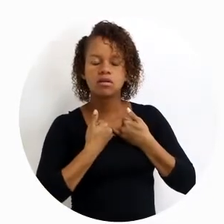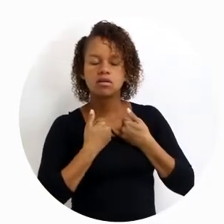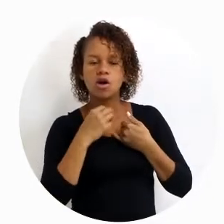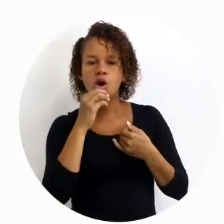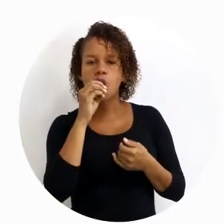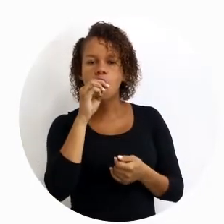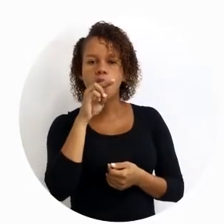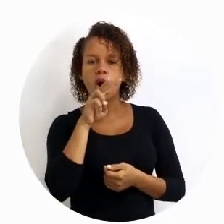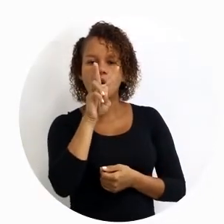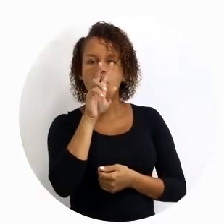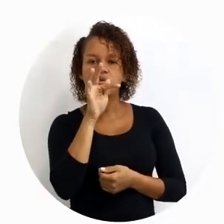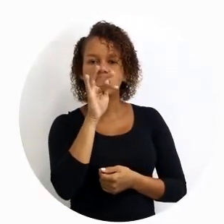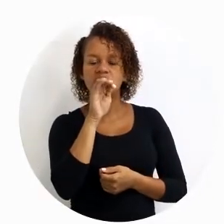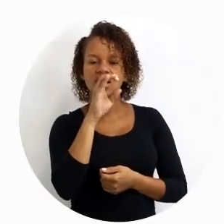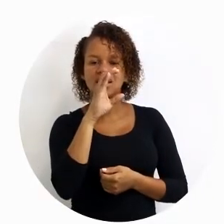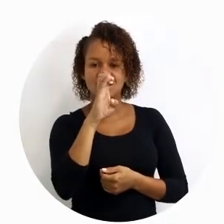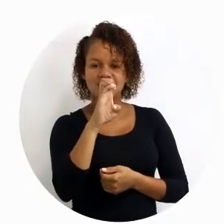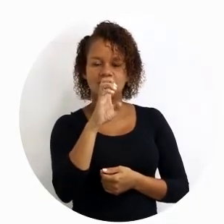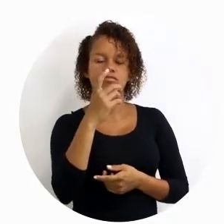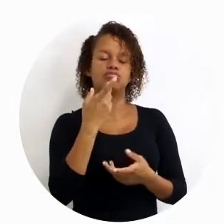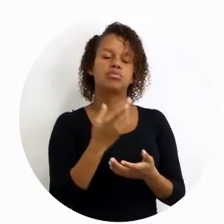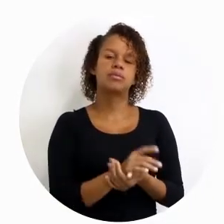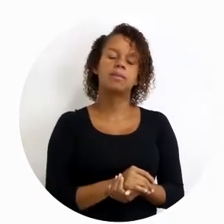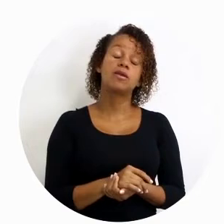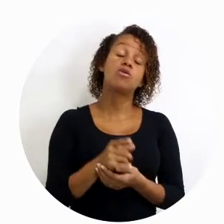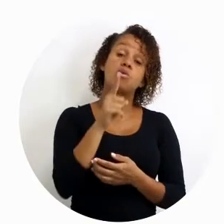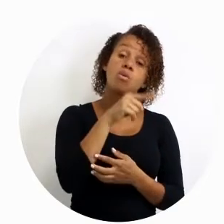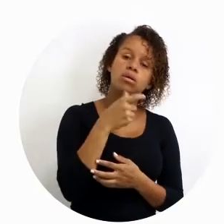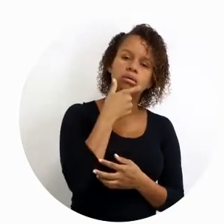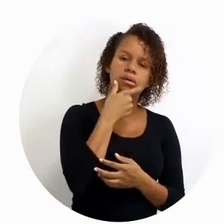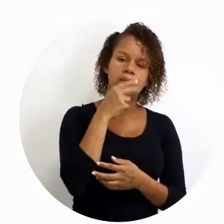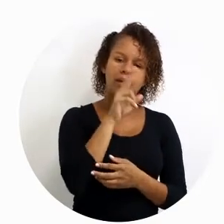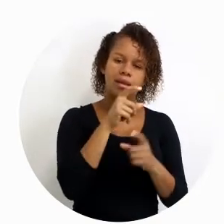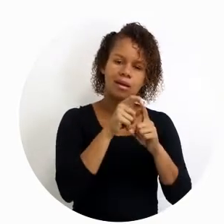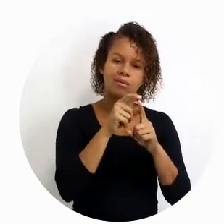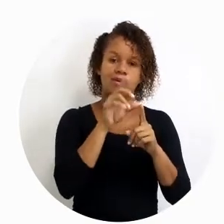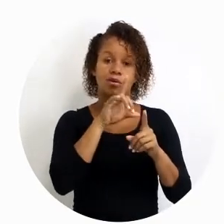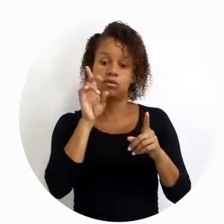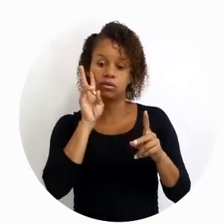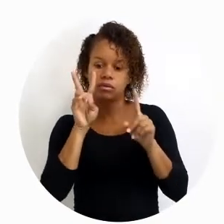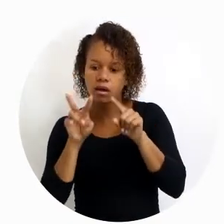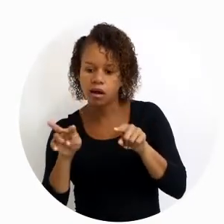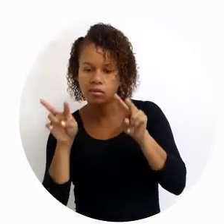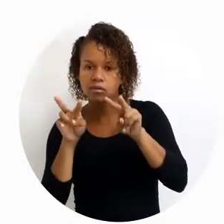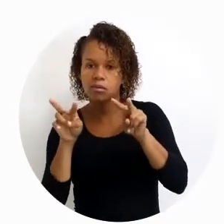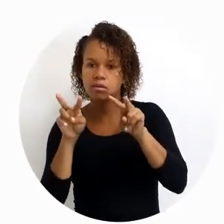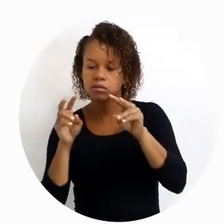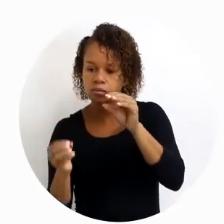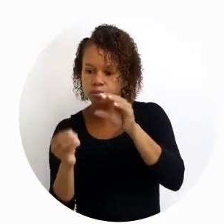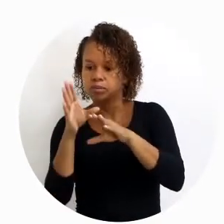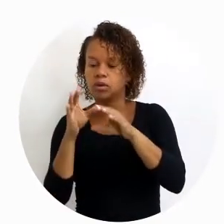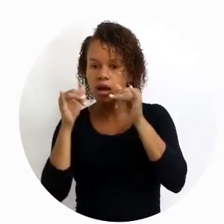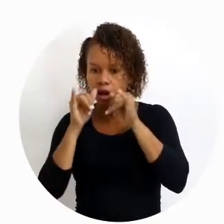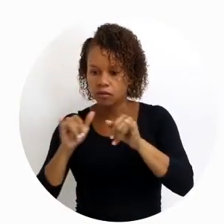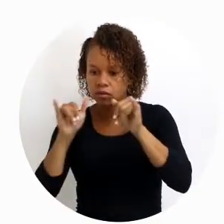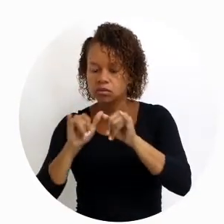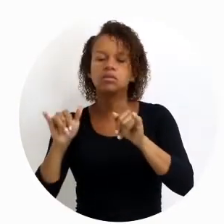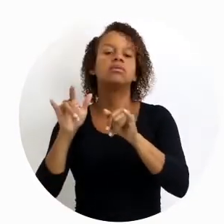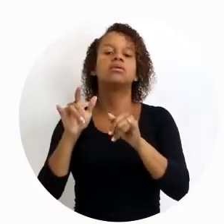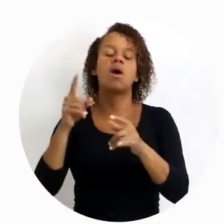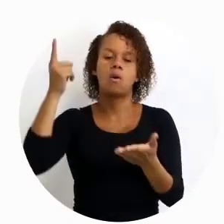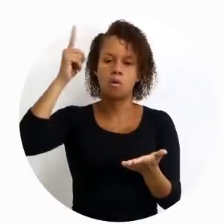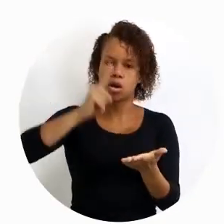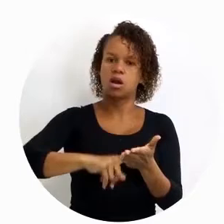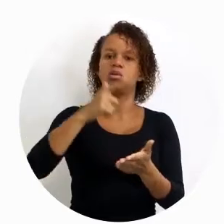informação On Face. Quando essa superfície se tornar pontilhada com essa informação, eu